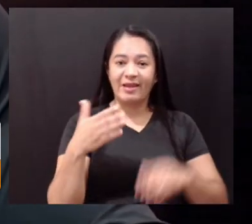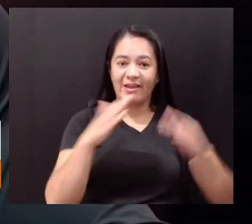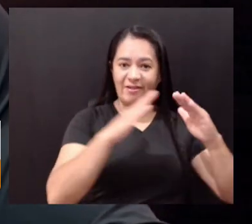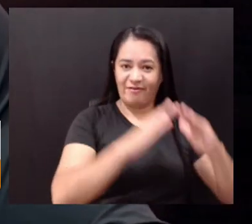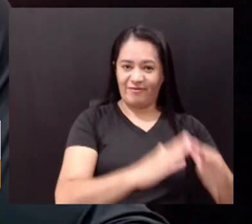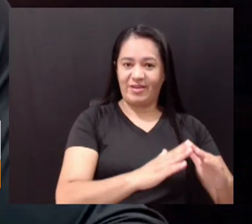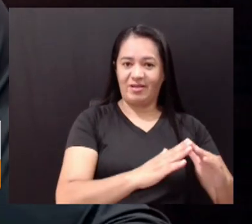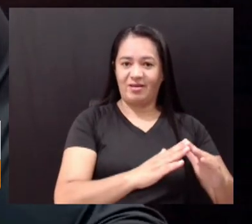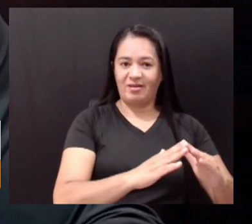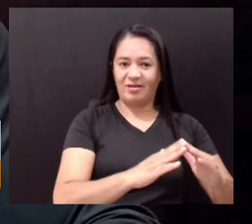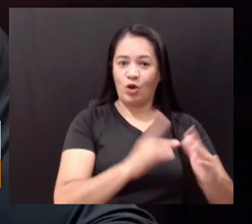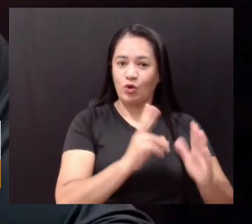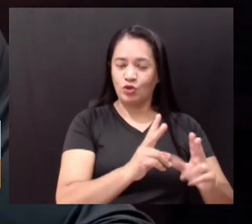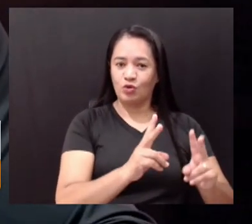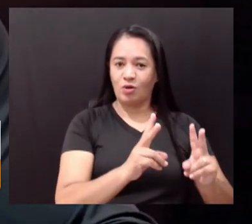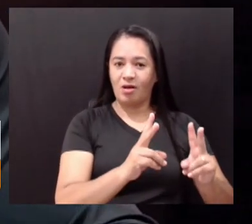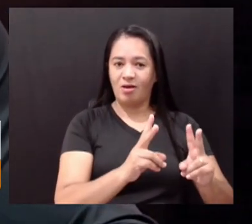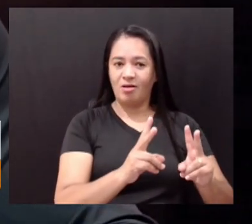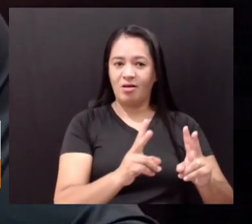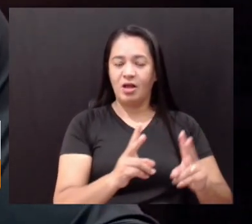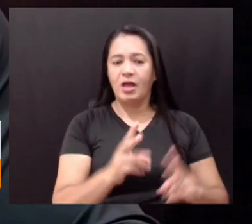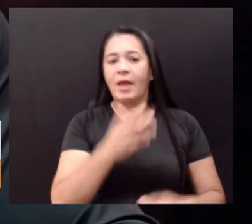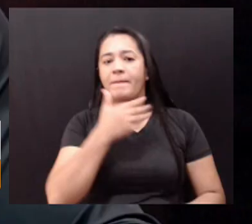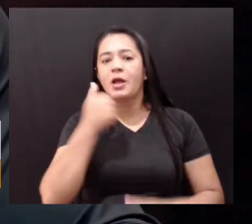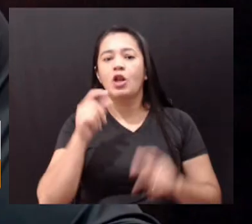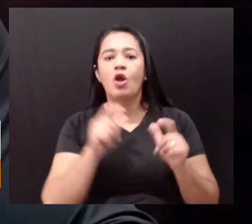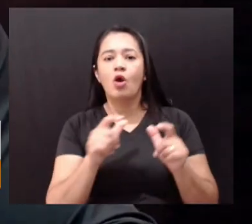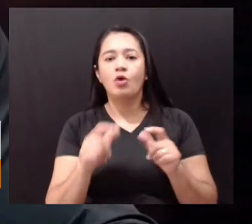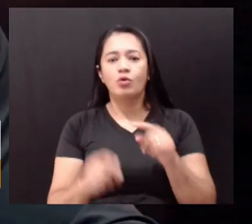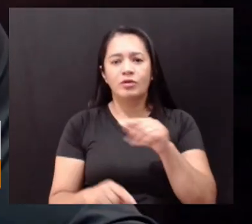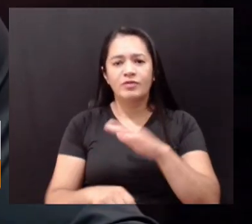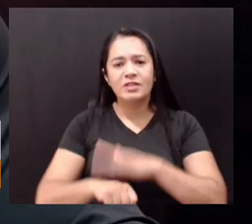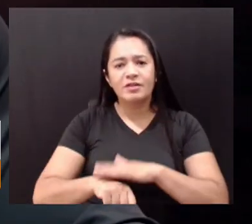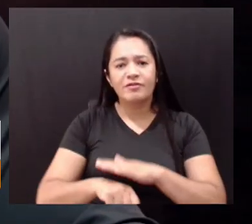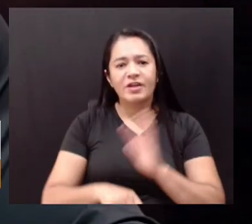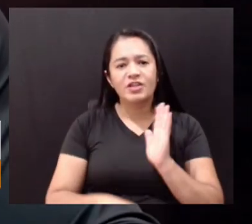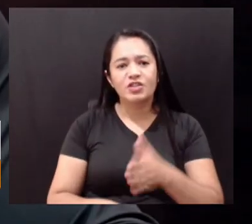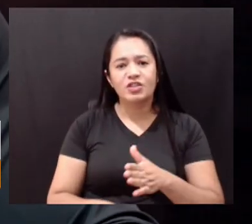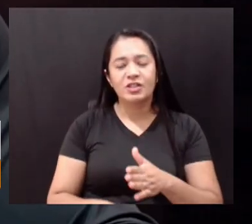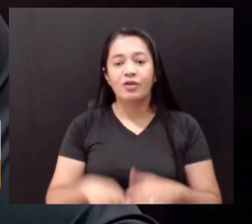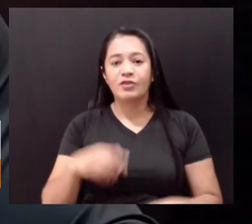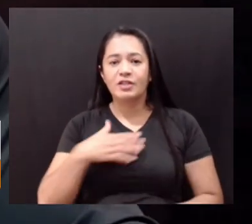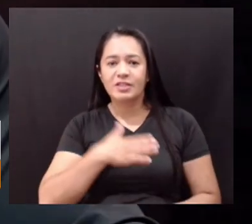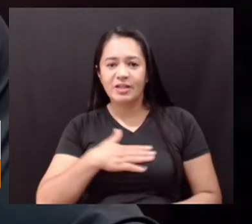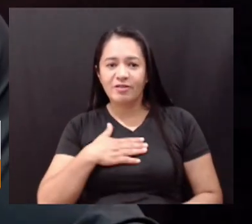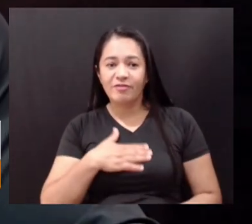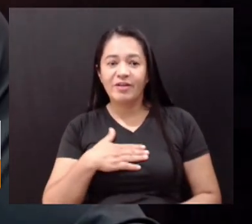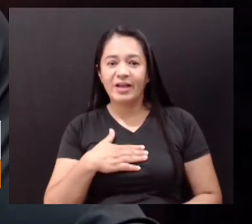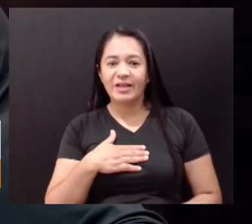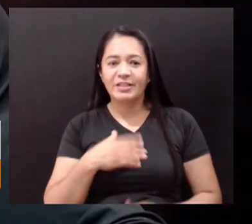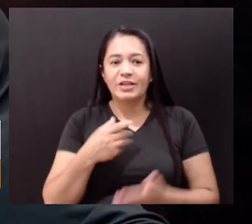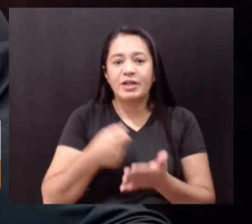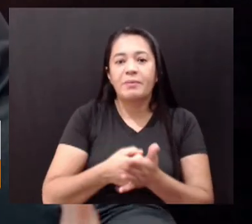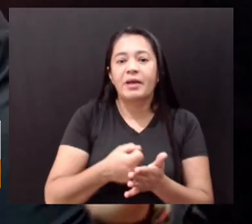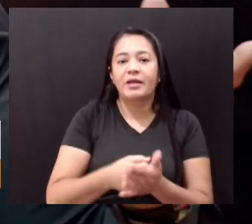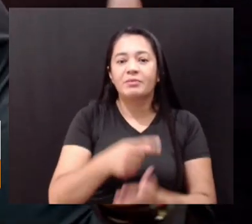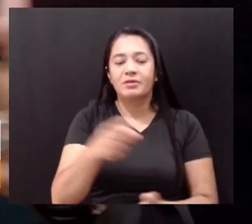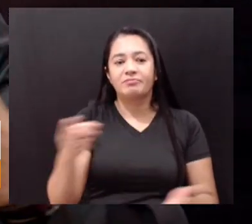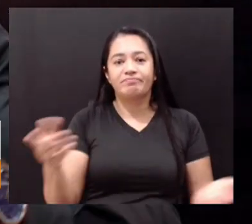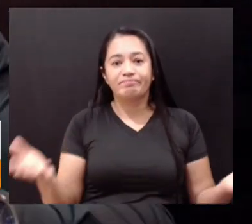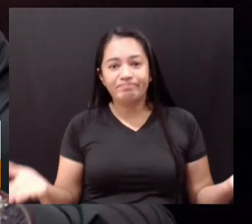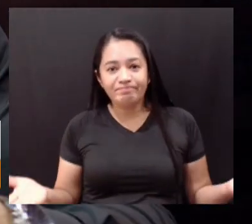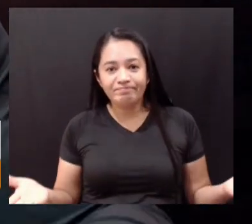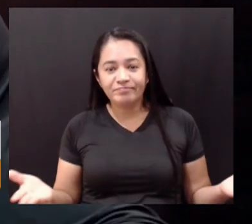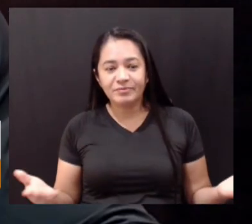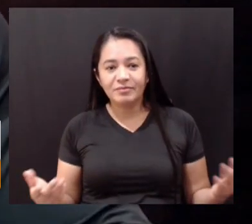te fazer melhor aquilo que você já faz, aquilo que você tem prazer por fazer e aquilo que te pagariam por fazer, né? Então, aí sim você vai estar na sua zona